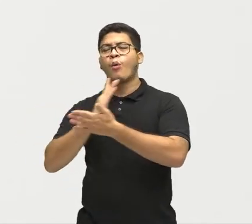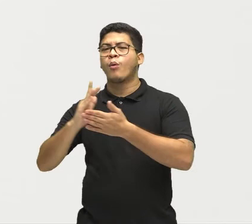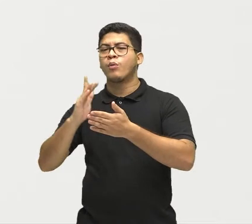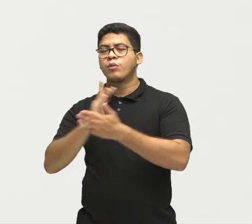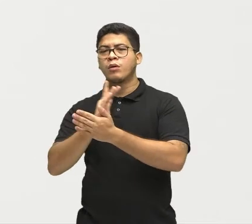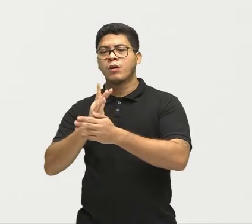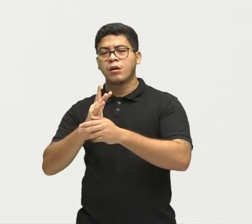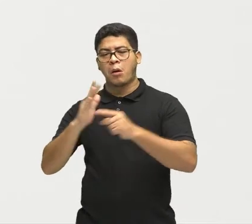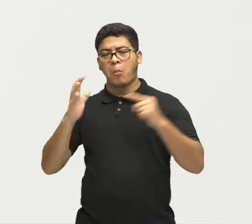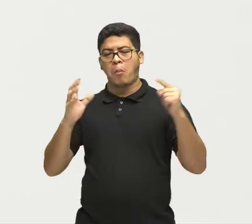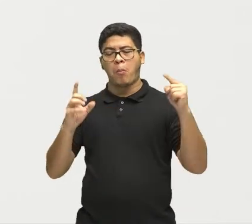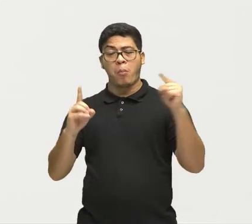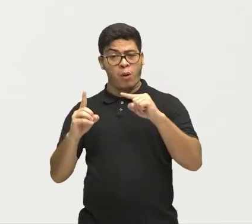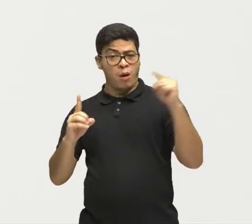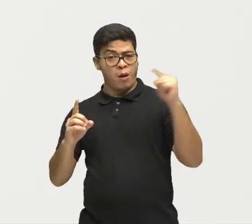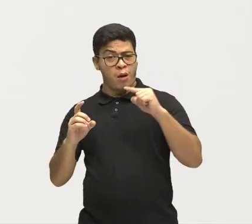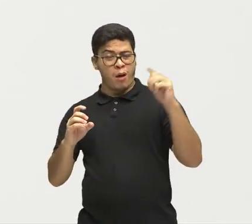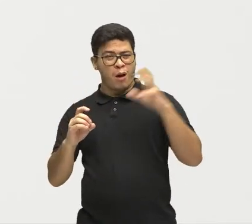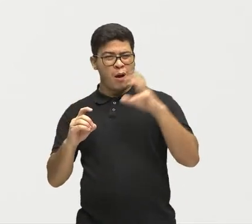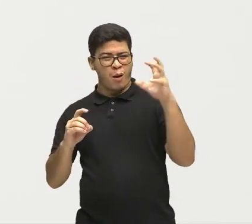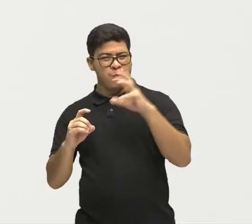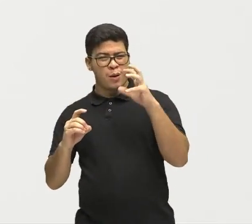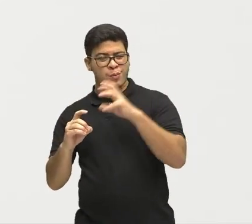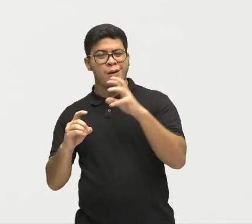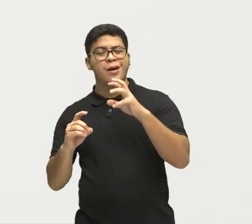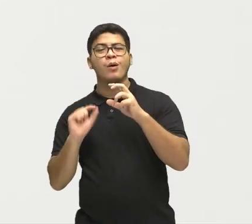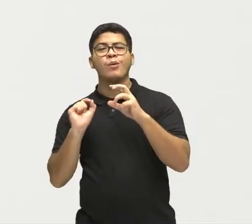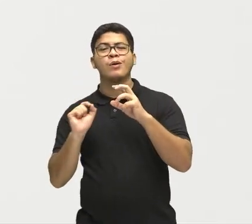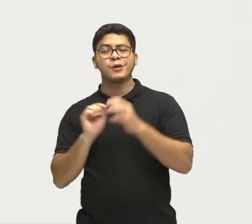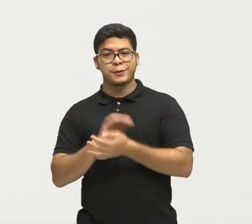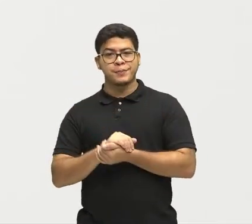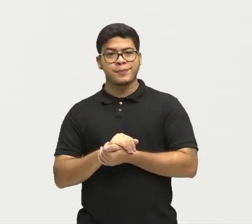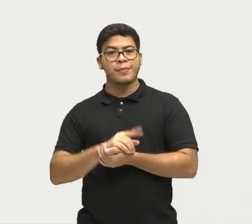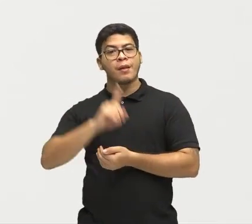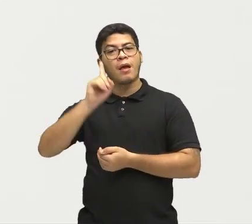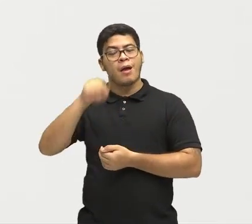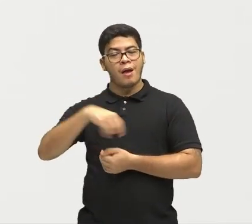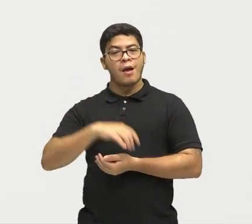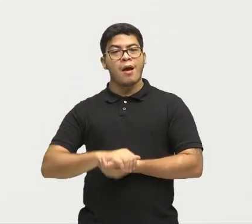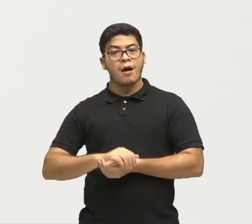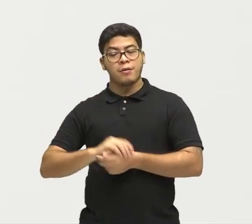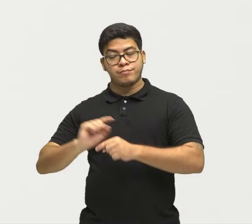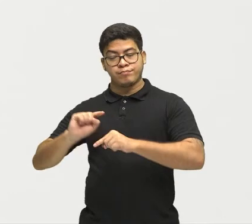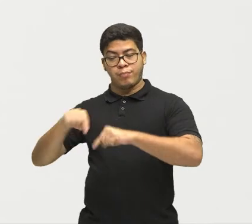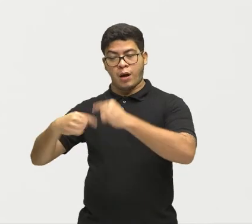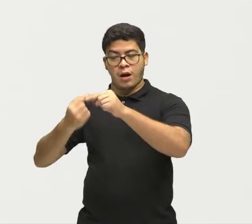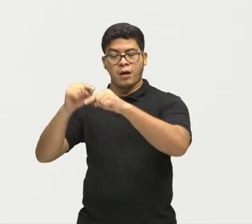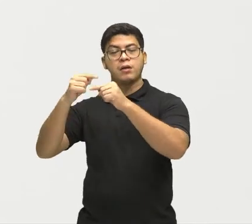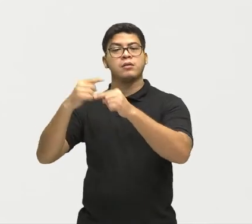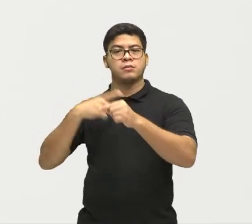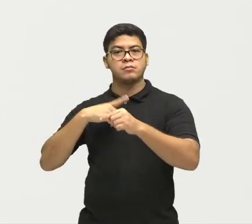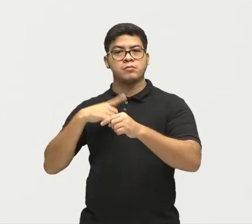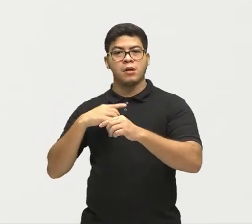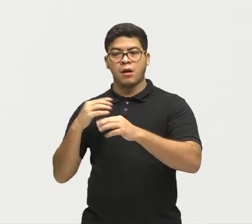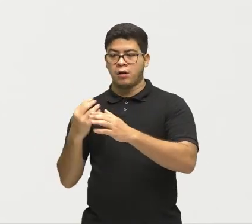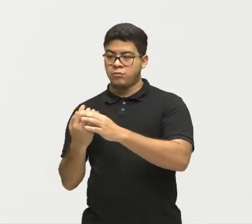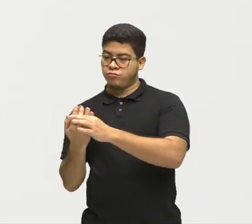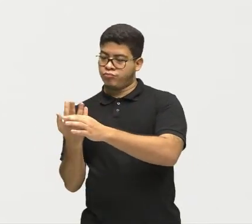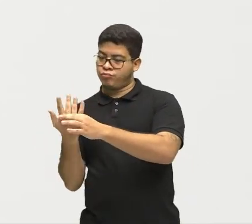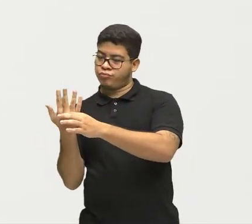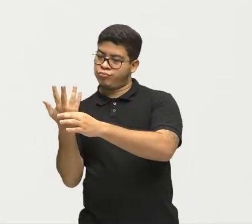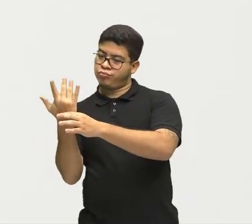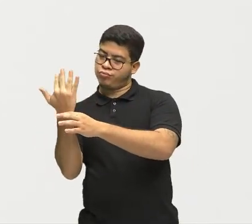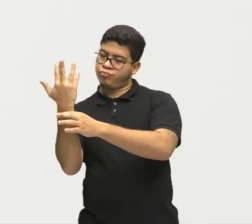está falando de água e acontece essa evolução até que ela possa crescer em